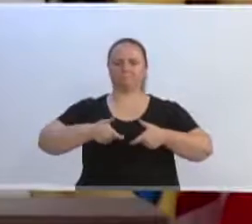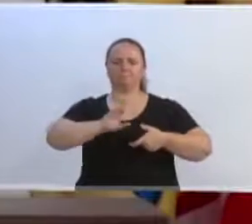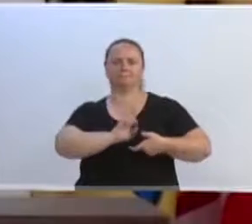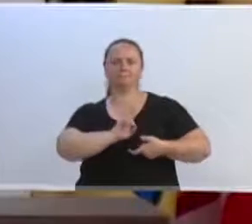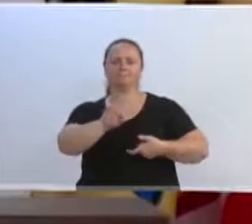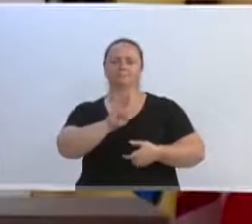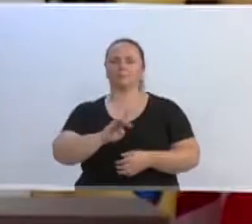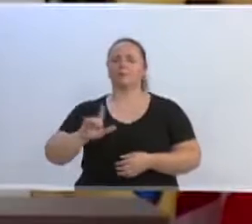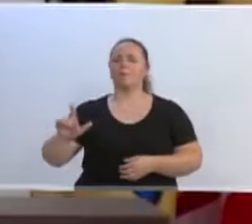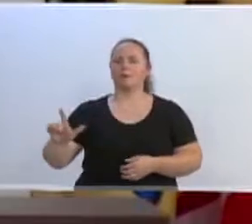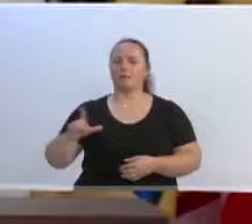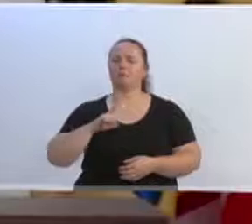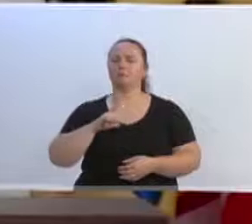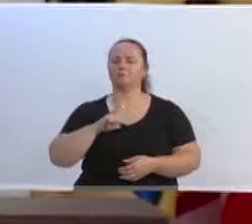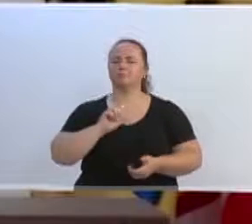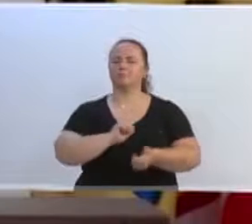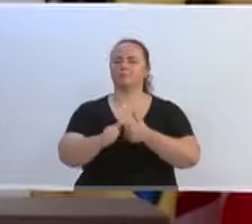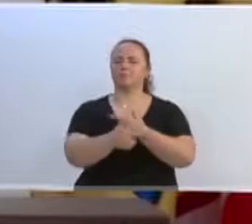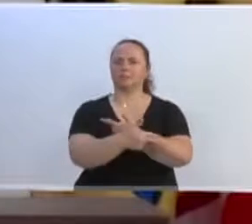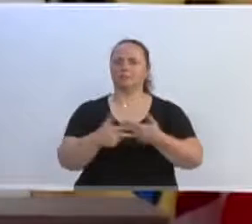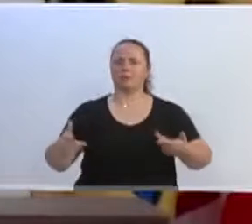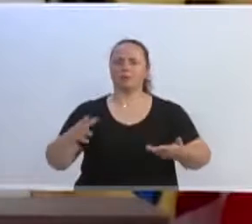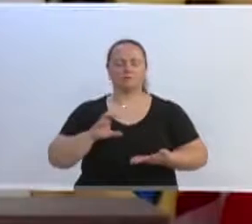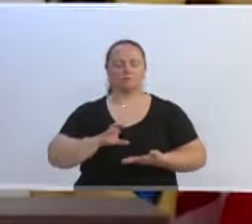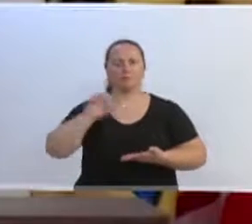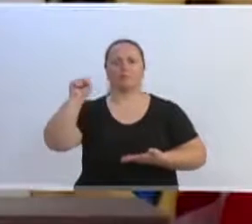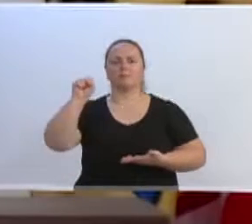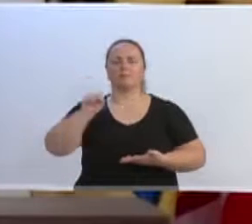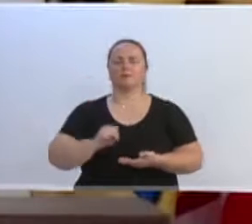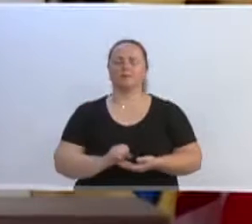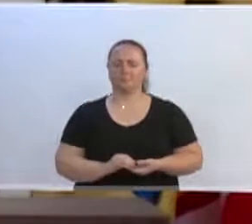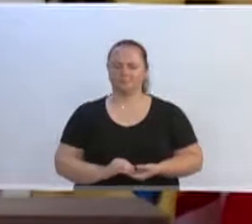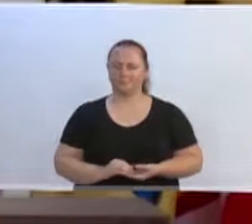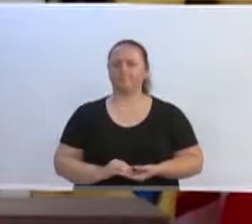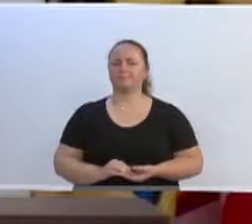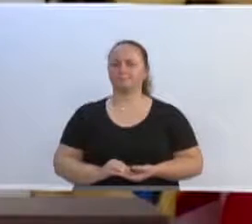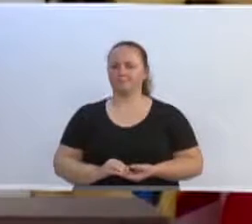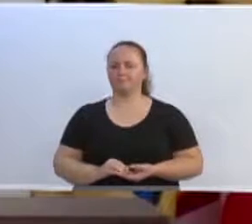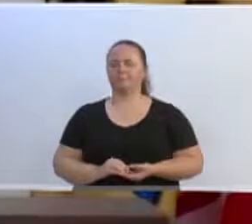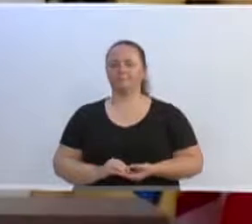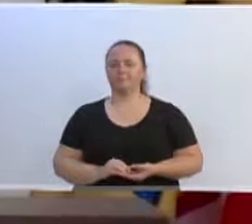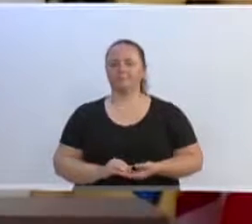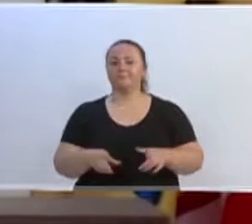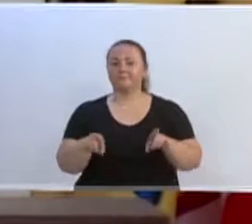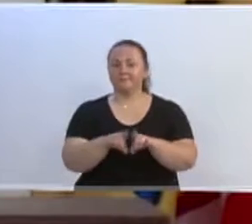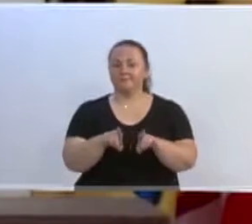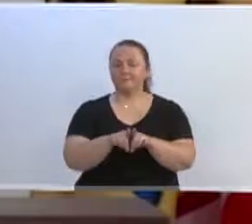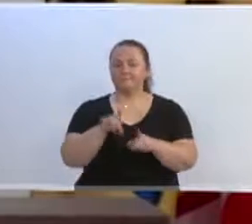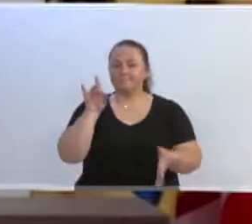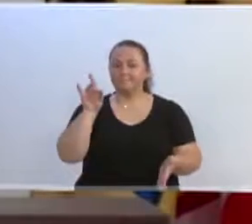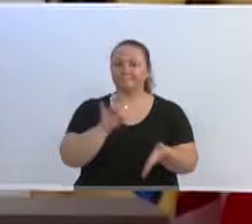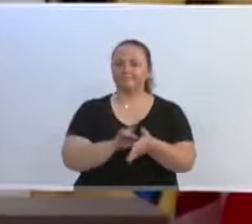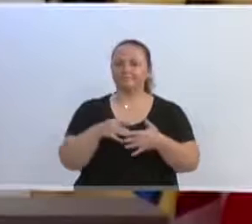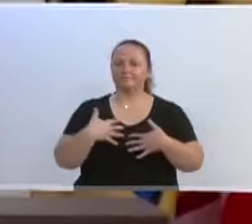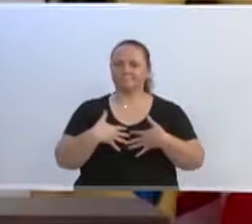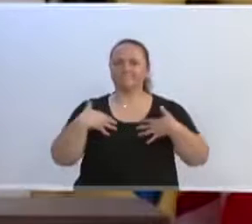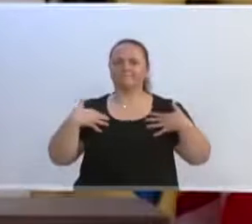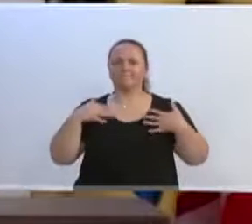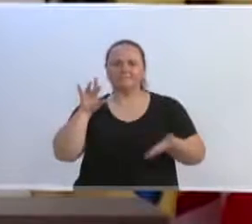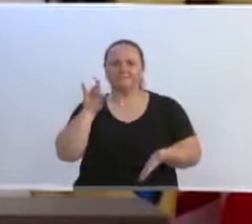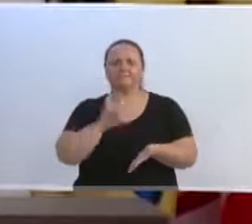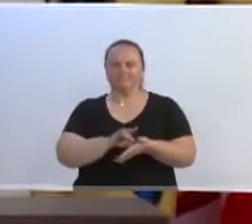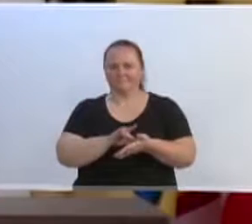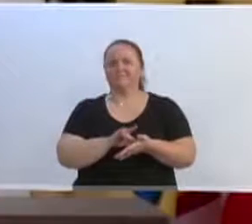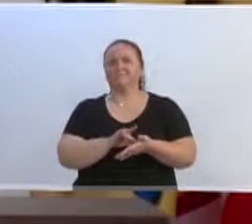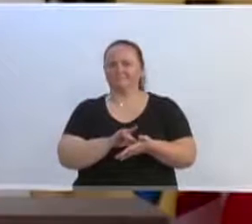Vereador Jens Mantel destacou a Operação Tapa Buracos na cidade e parabenizou a RFC, Rede Fronteira de